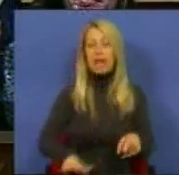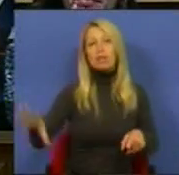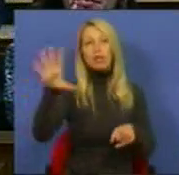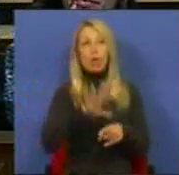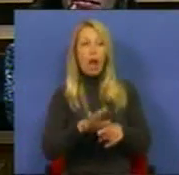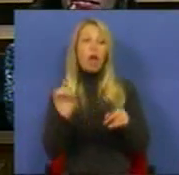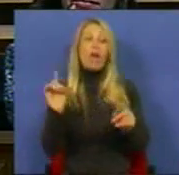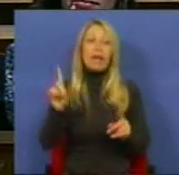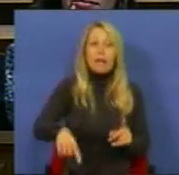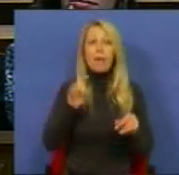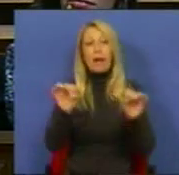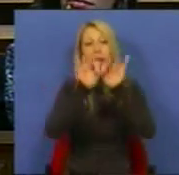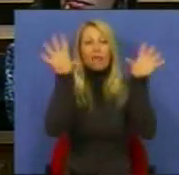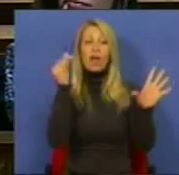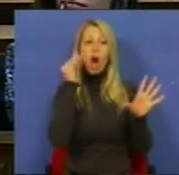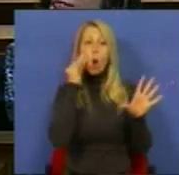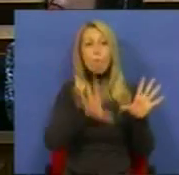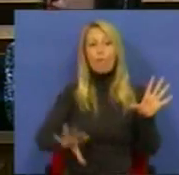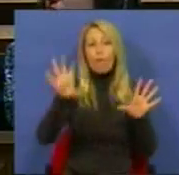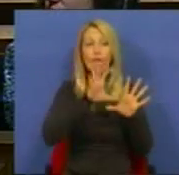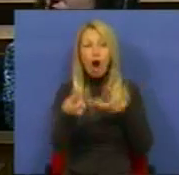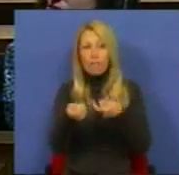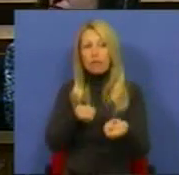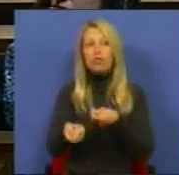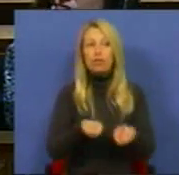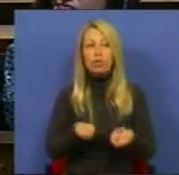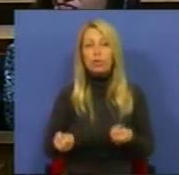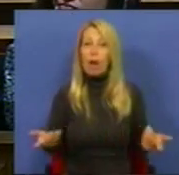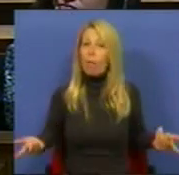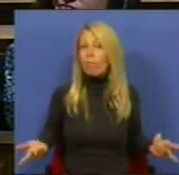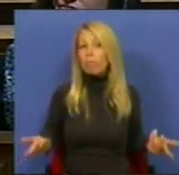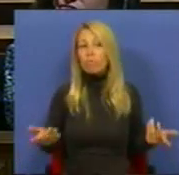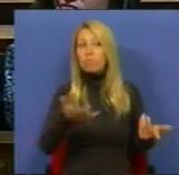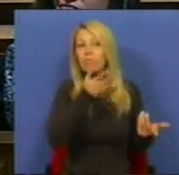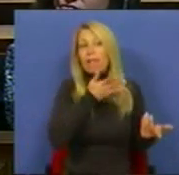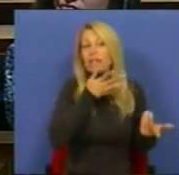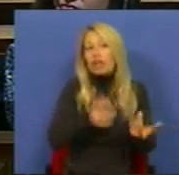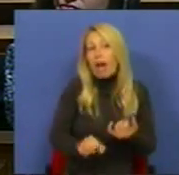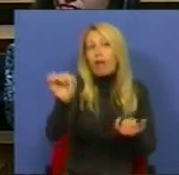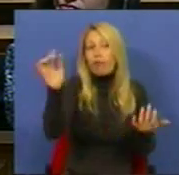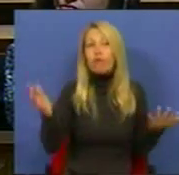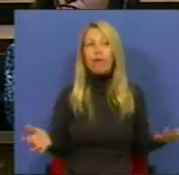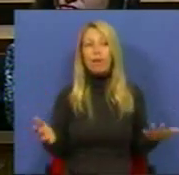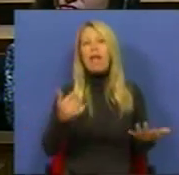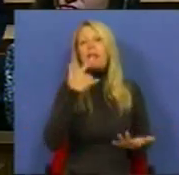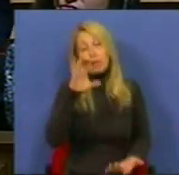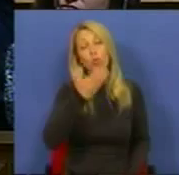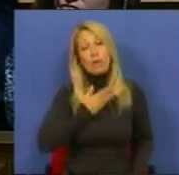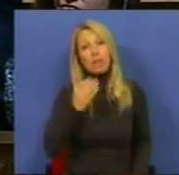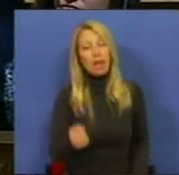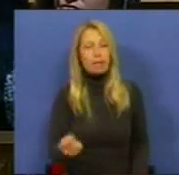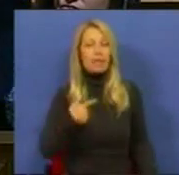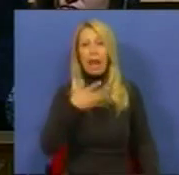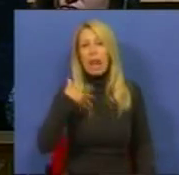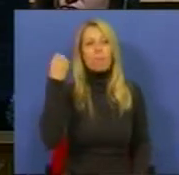de clarificar a cadeia de comando, tanto quanto desejável, dito pelo CDS. Lamentavelmente, o